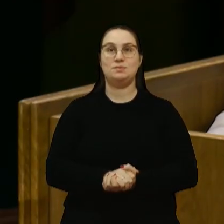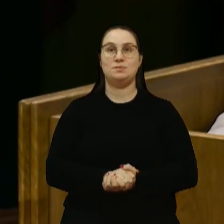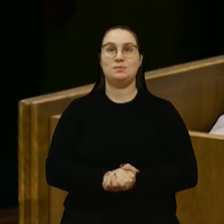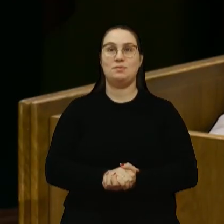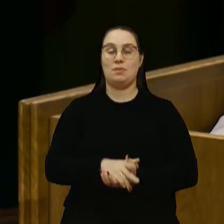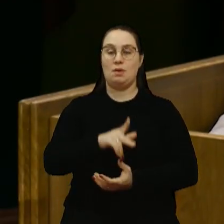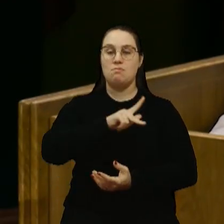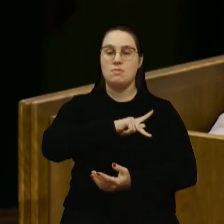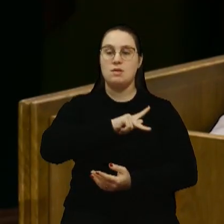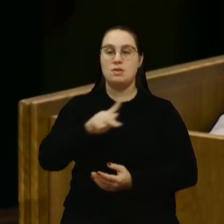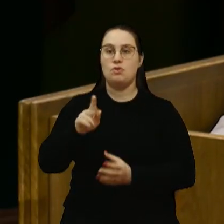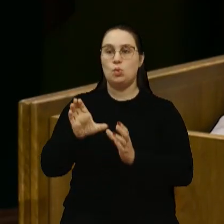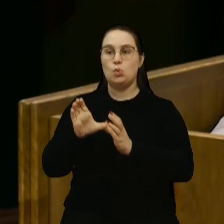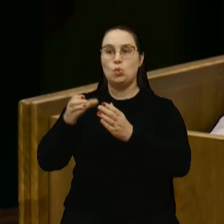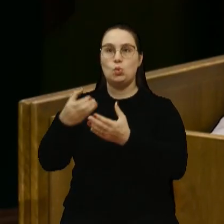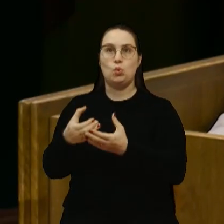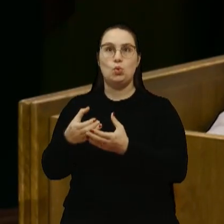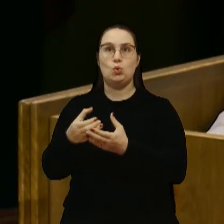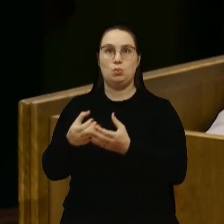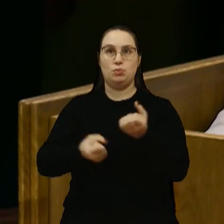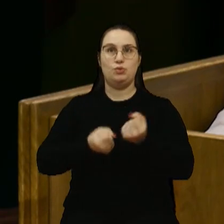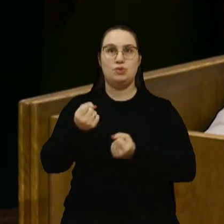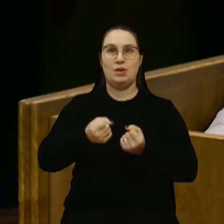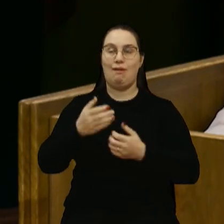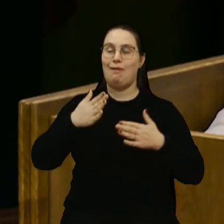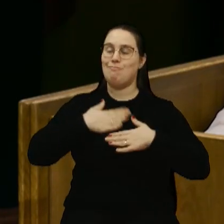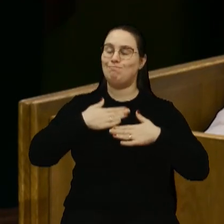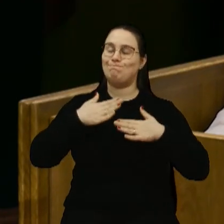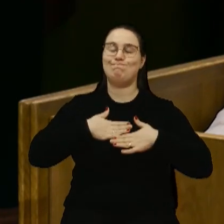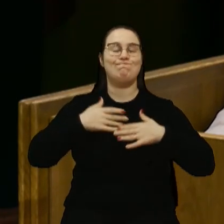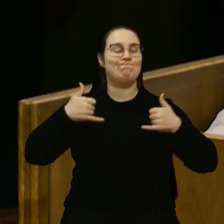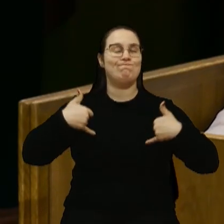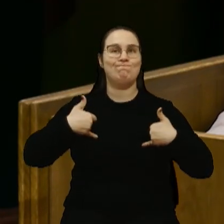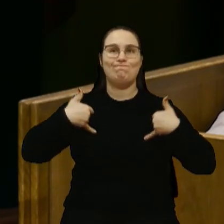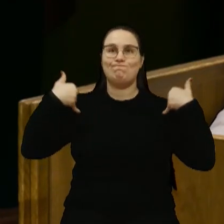presidindo o Veteran da Serra Gaúcha é motivo de muito orgulho.